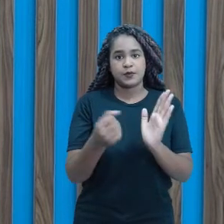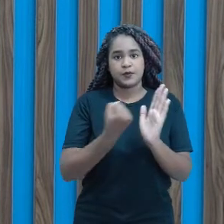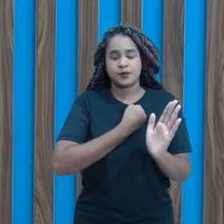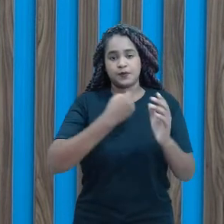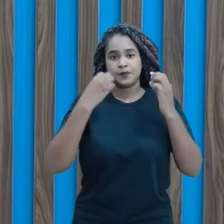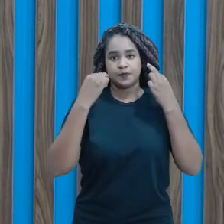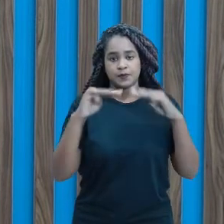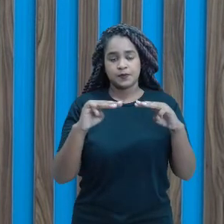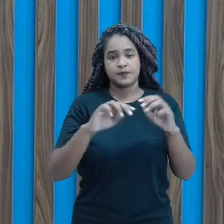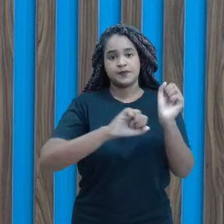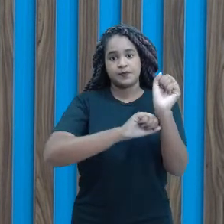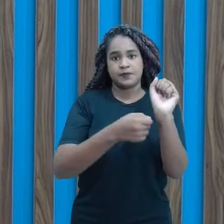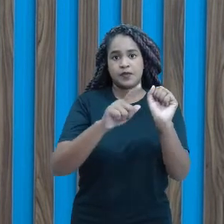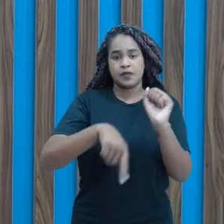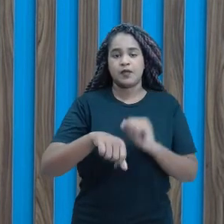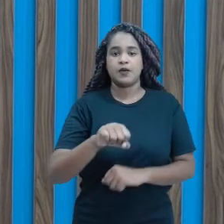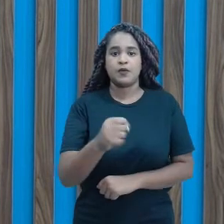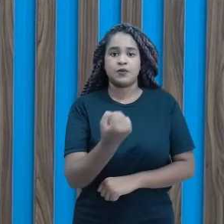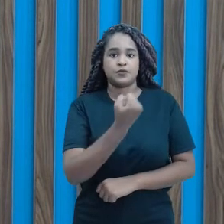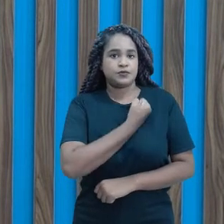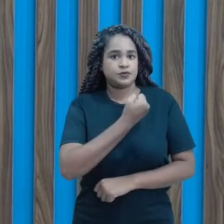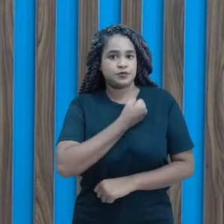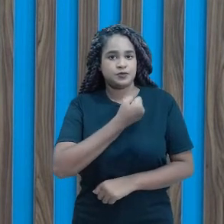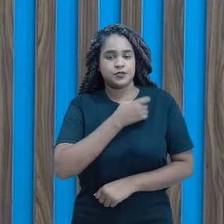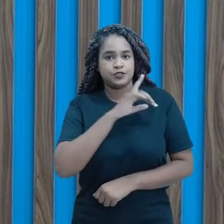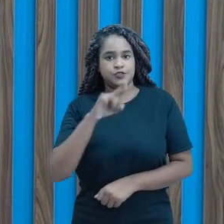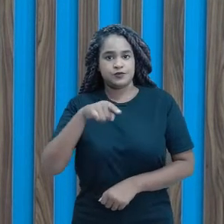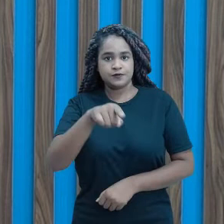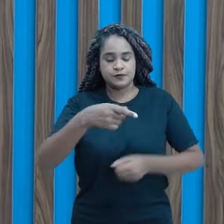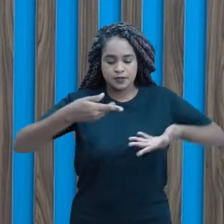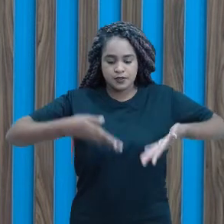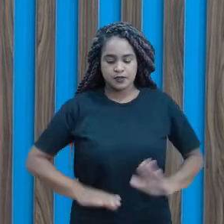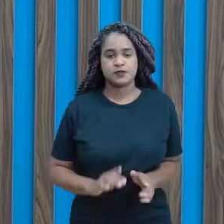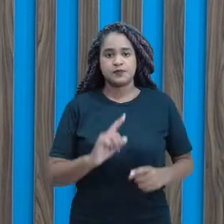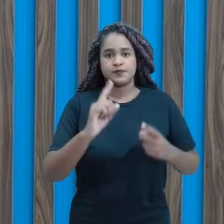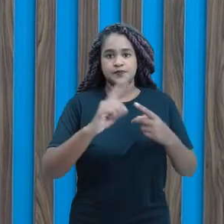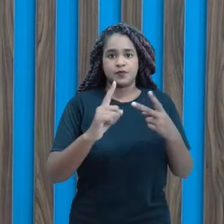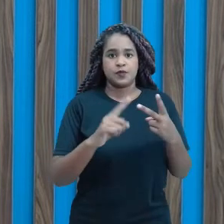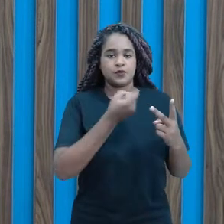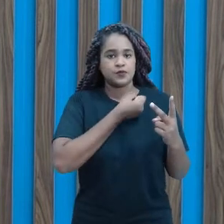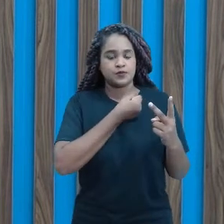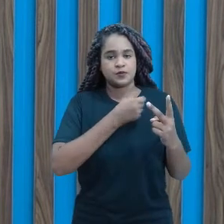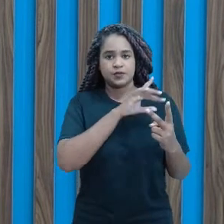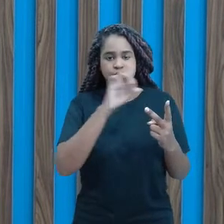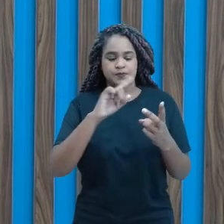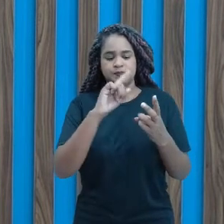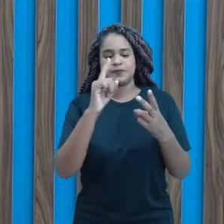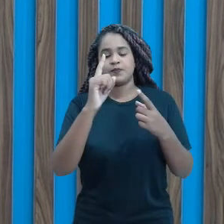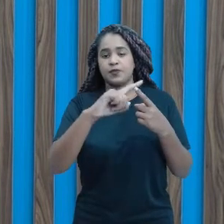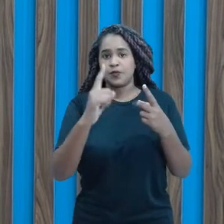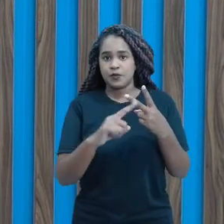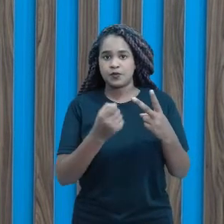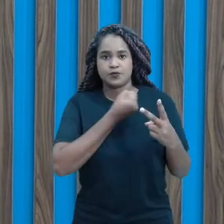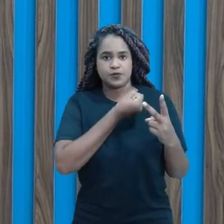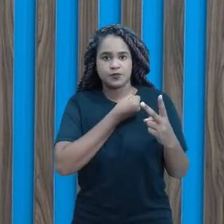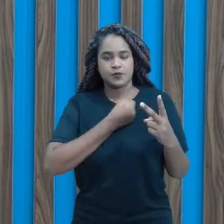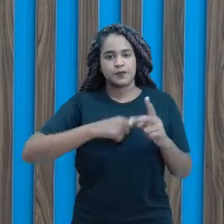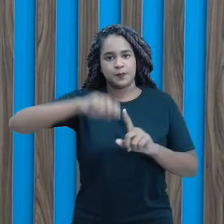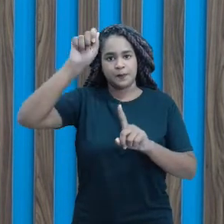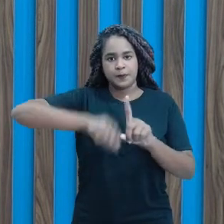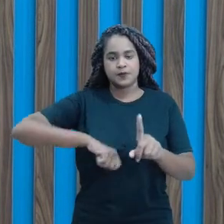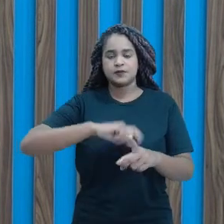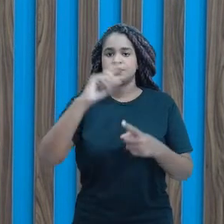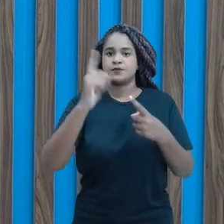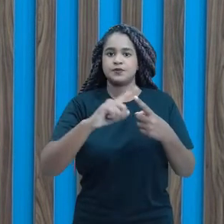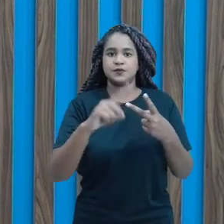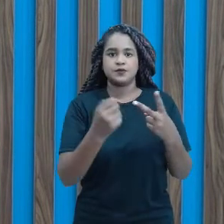senha são os 8 dígitos do seu dia de nascimento. 2 dígitos para o dia, 2 dígitos para o mês e